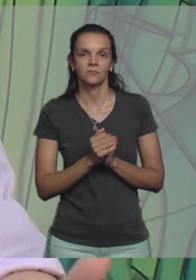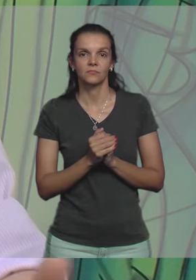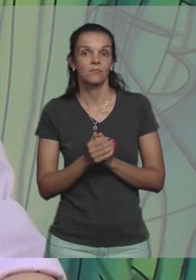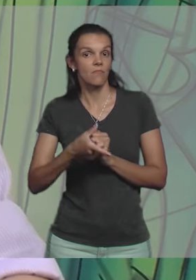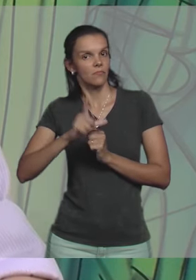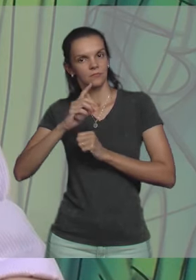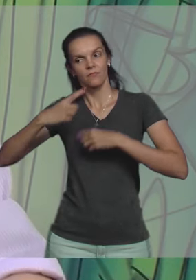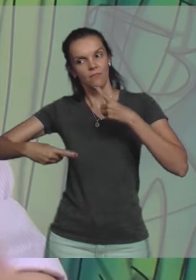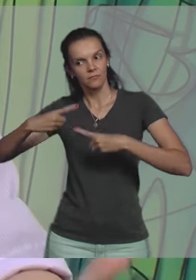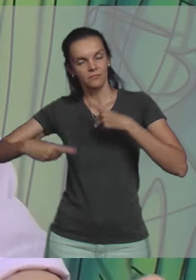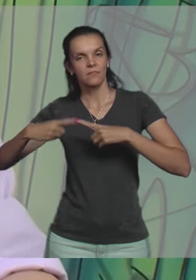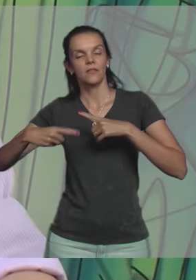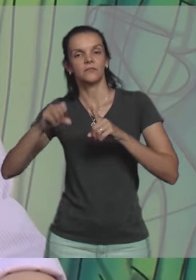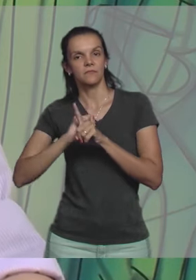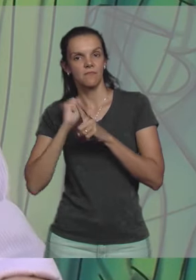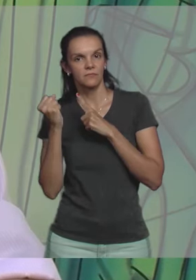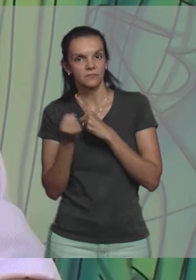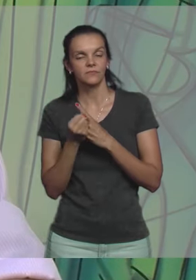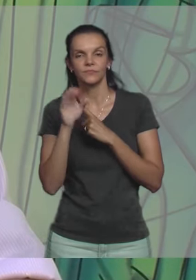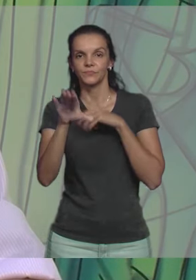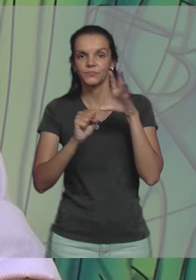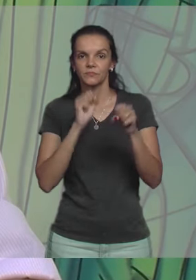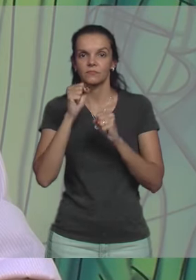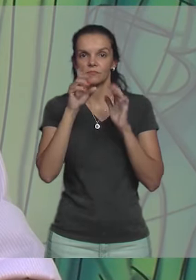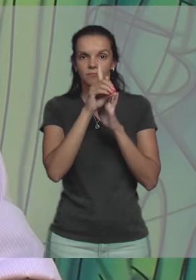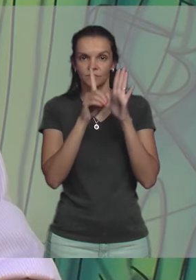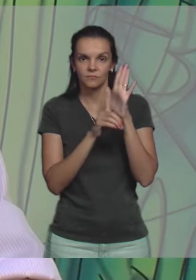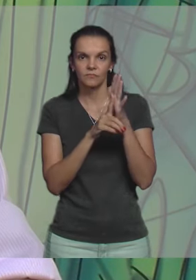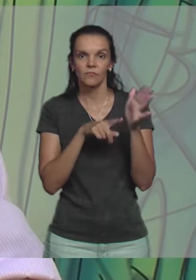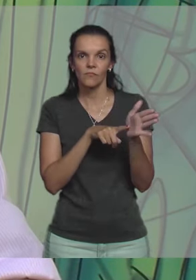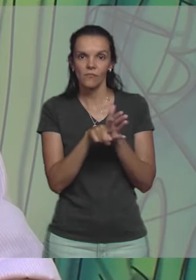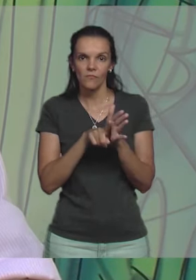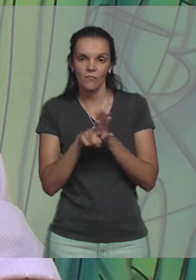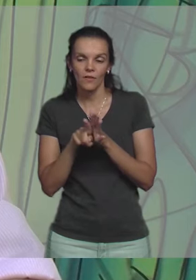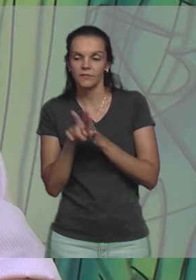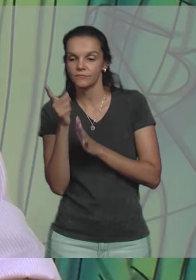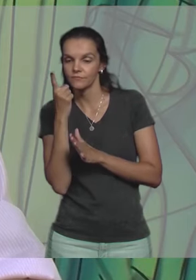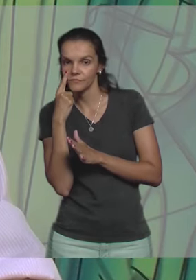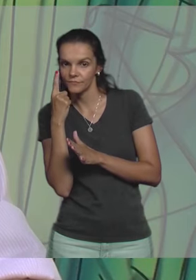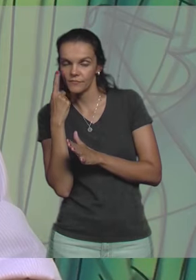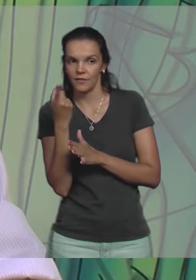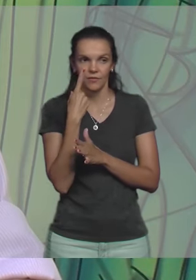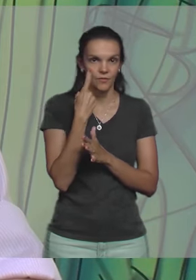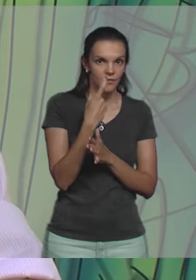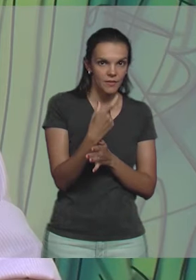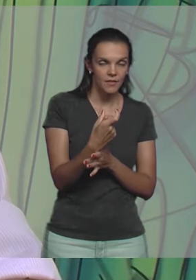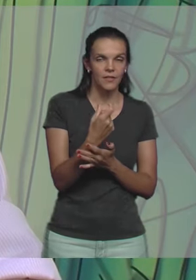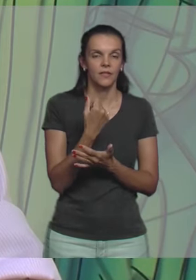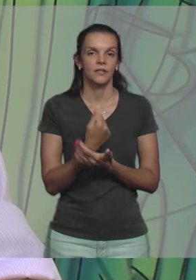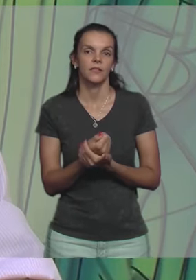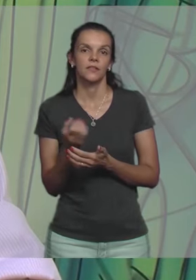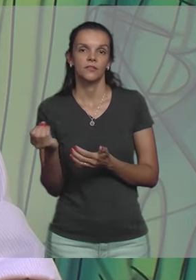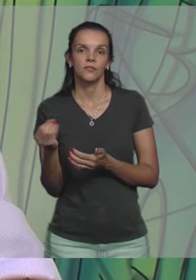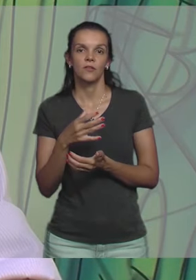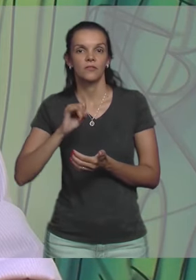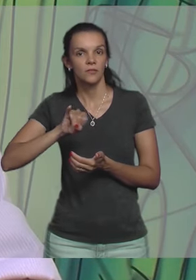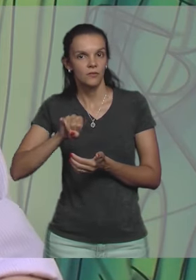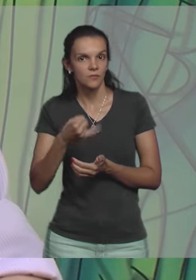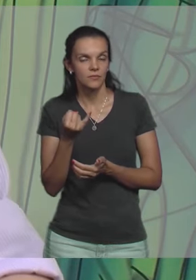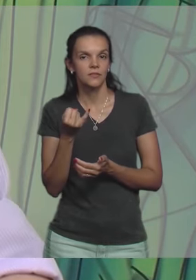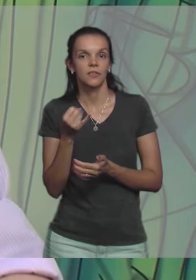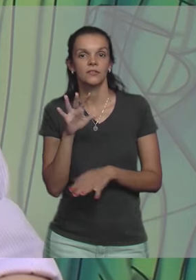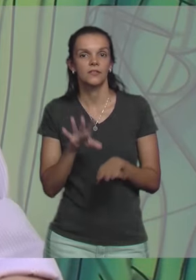com a sociedade, no levantamento de novos dados, de pesquisas, de verificação de interesses, de novas